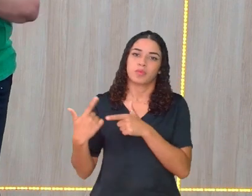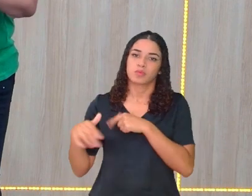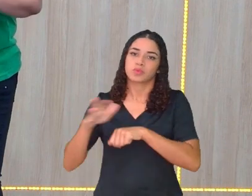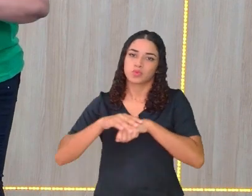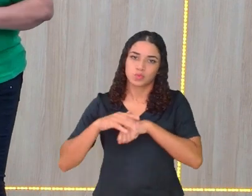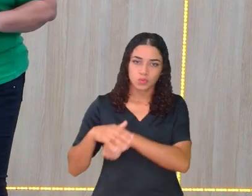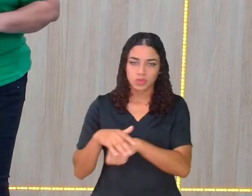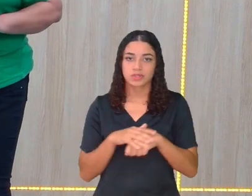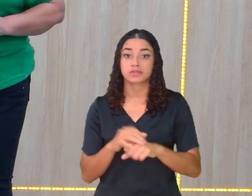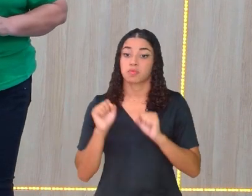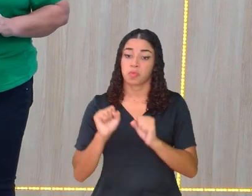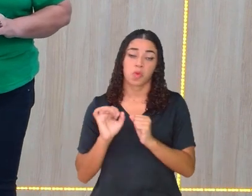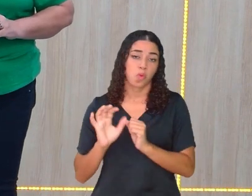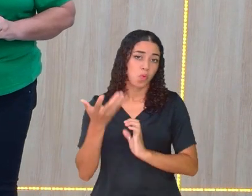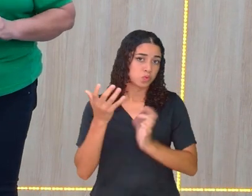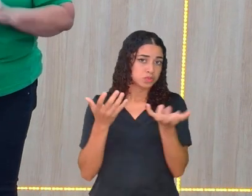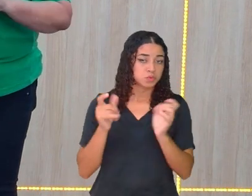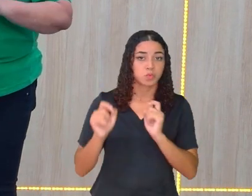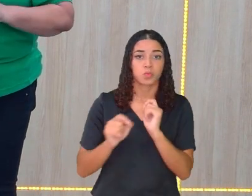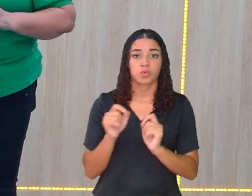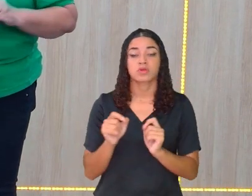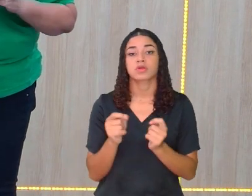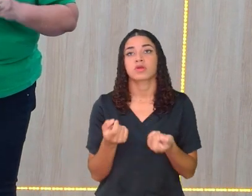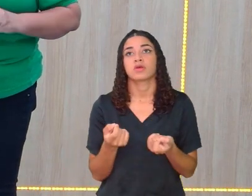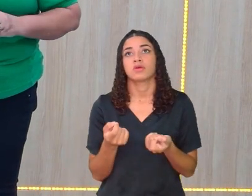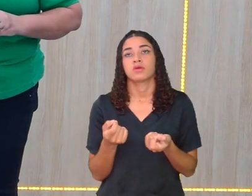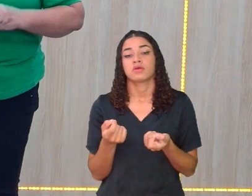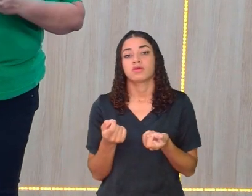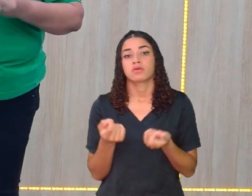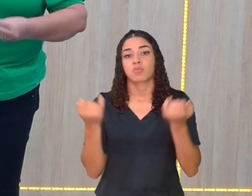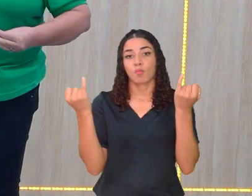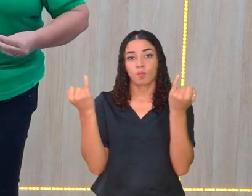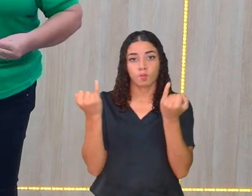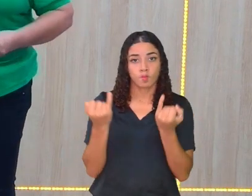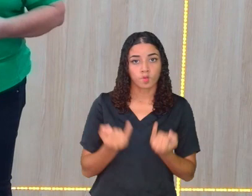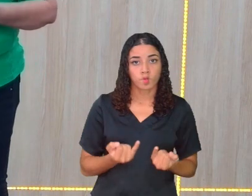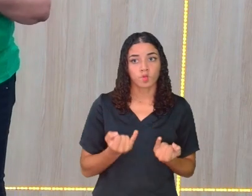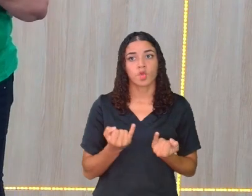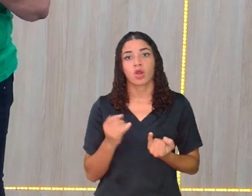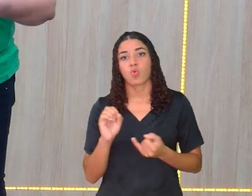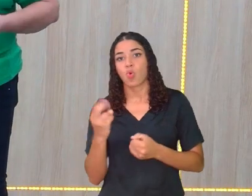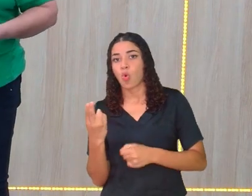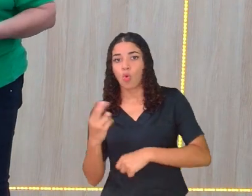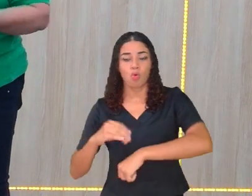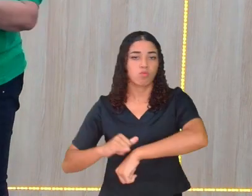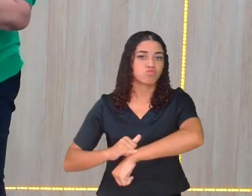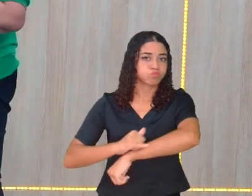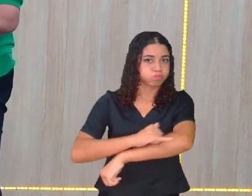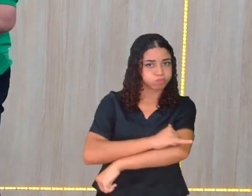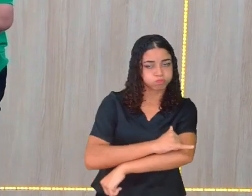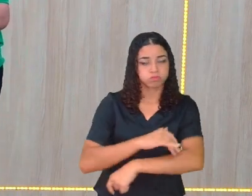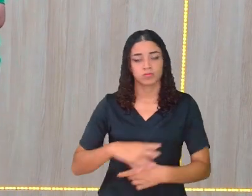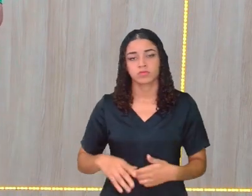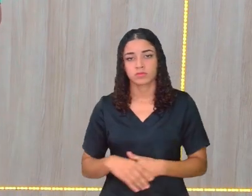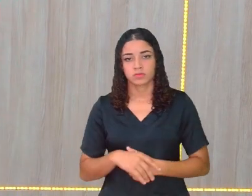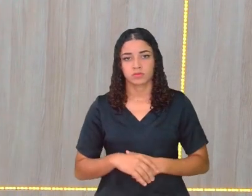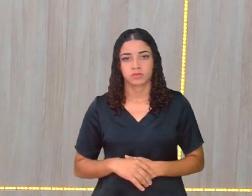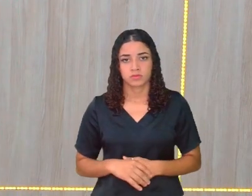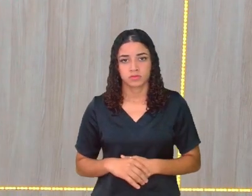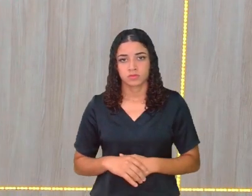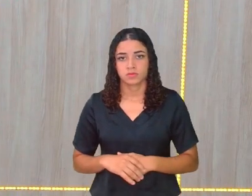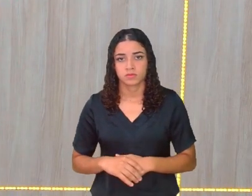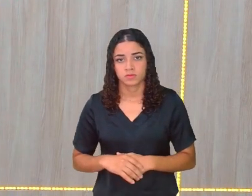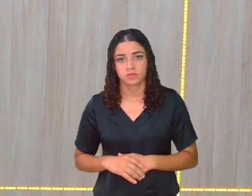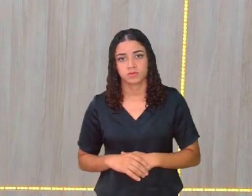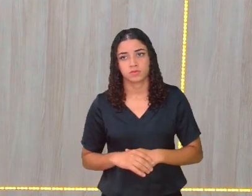hoje, que podem ocasionar também essa questão aí do ganho de massa corporal, ganho de peso e também a questão aí de